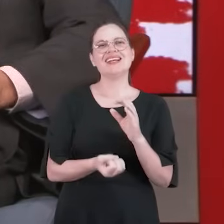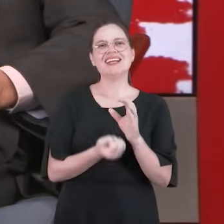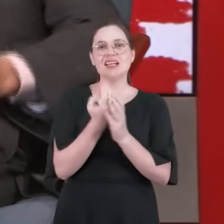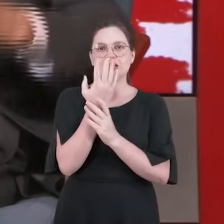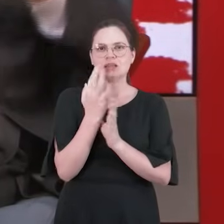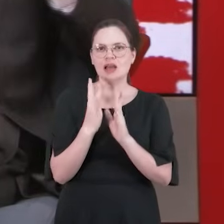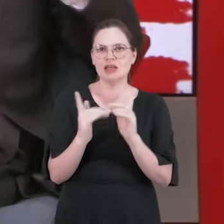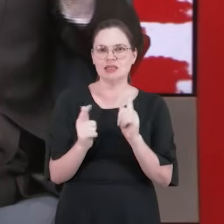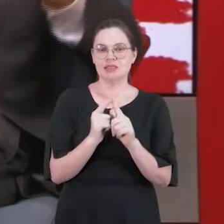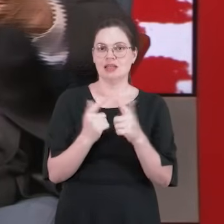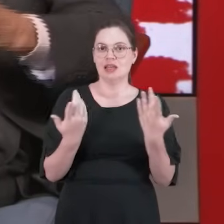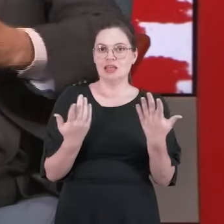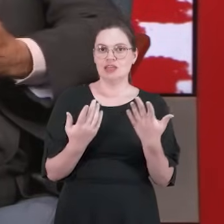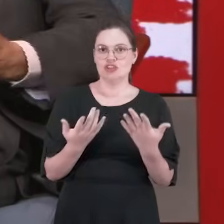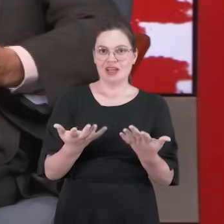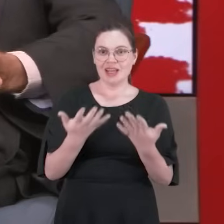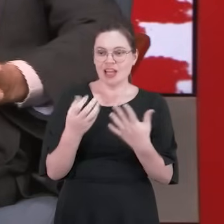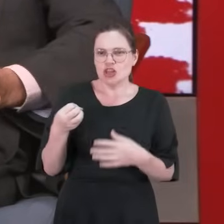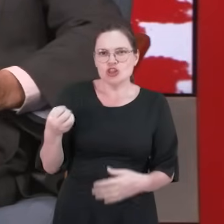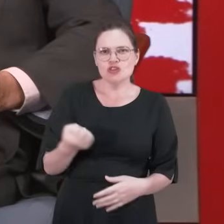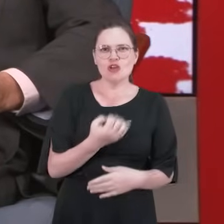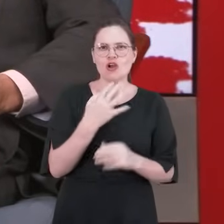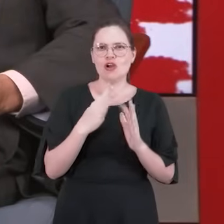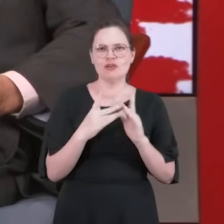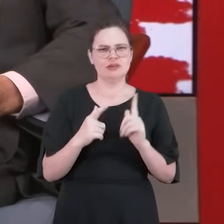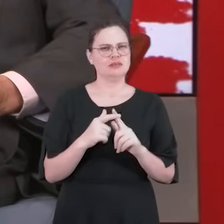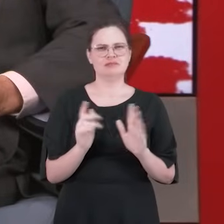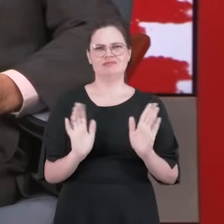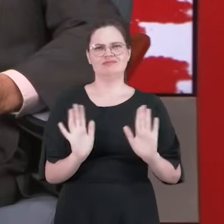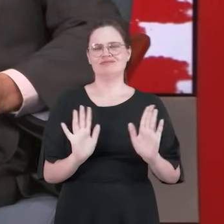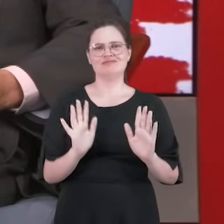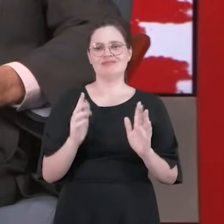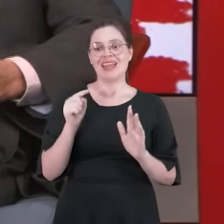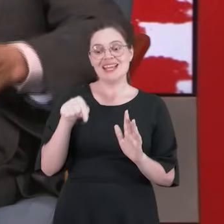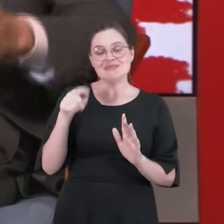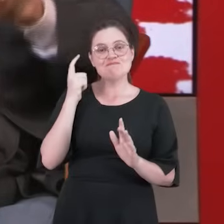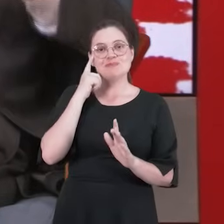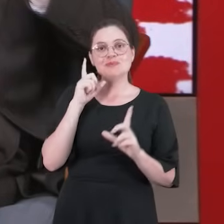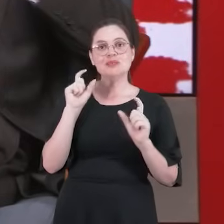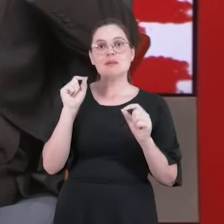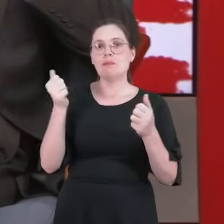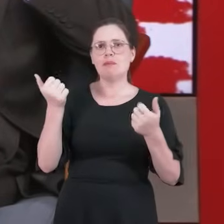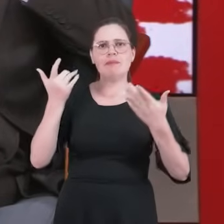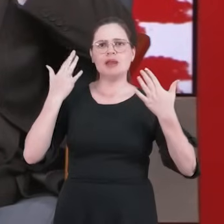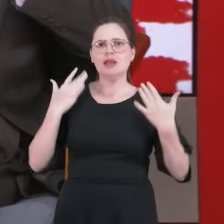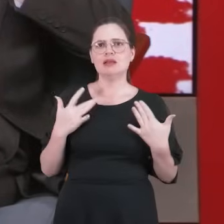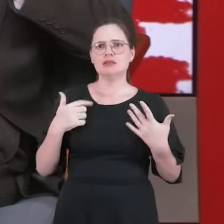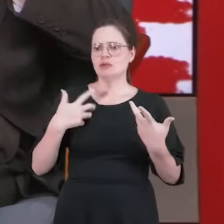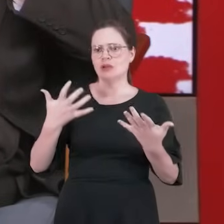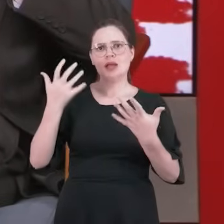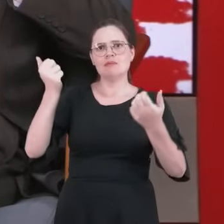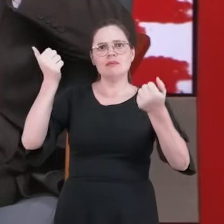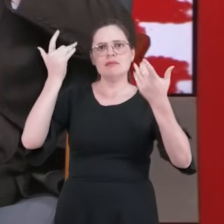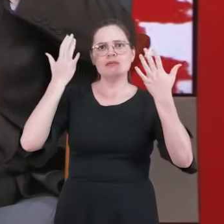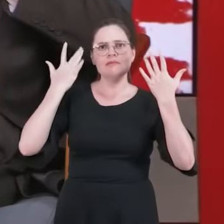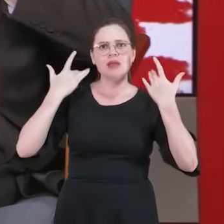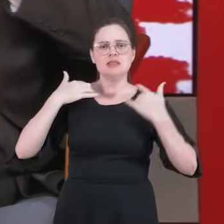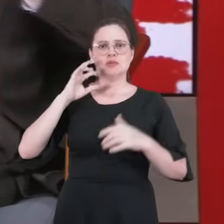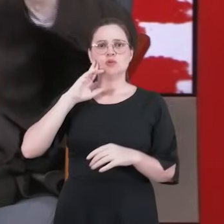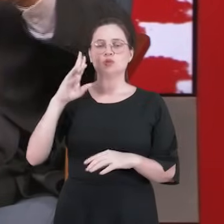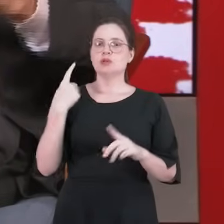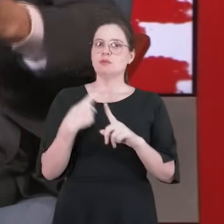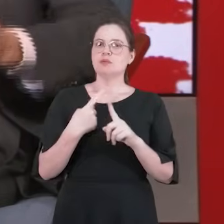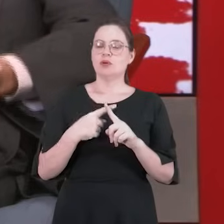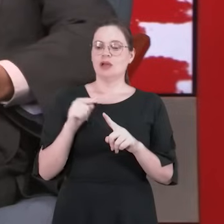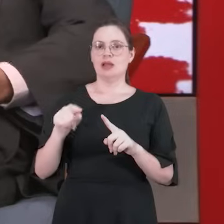igreja, fundar uma igreja, nada disso. As pessoas queriam uma bênção do Senhor, porque havia